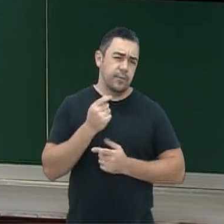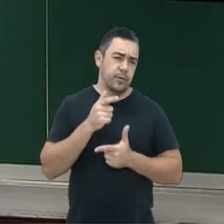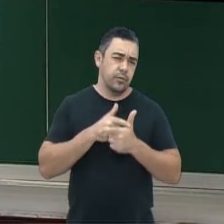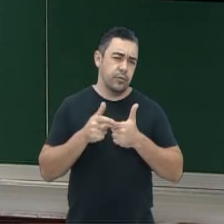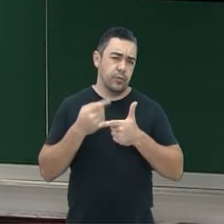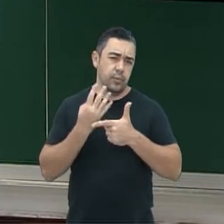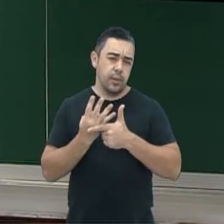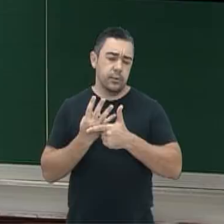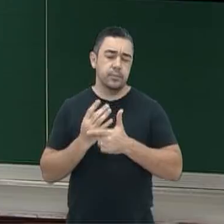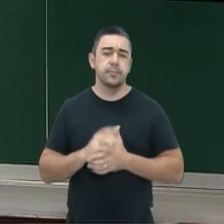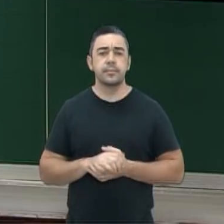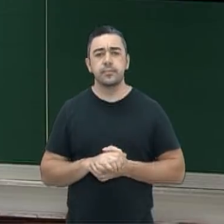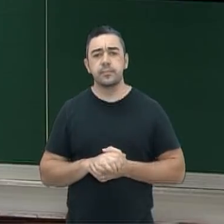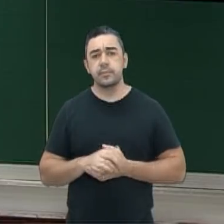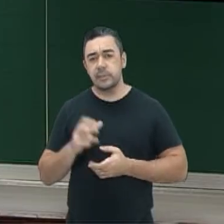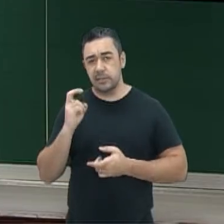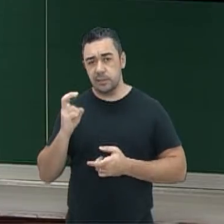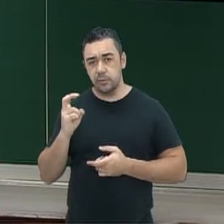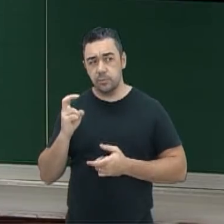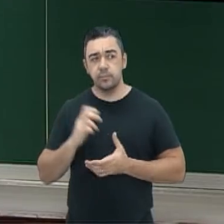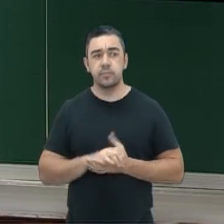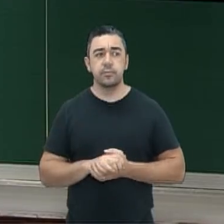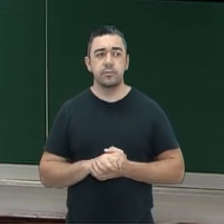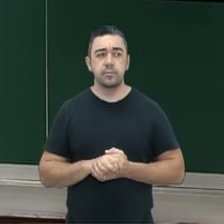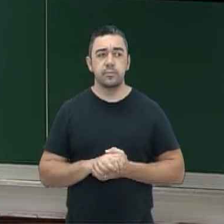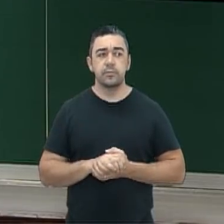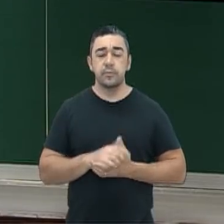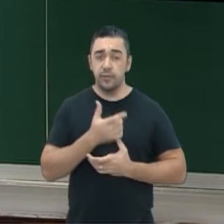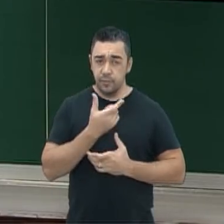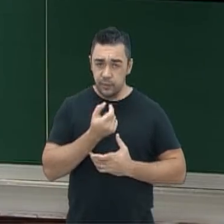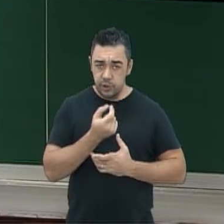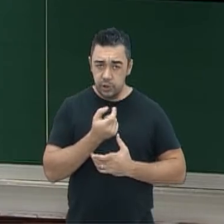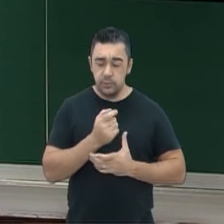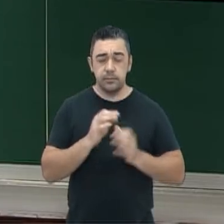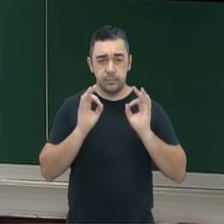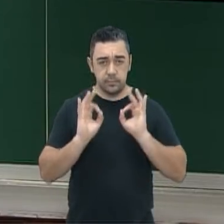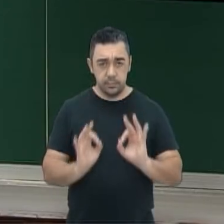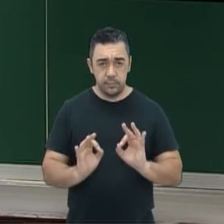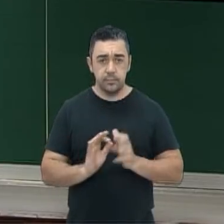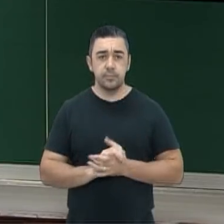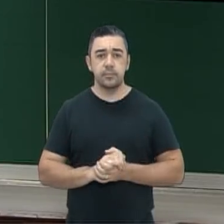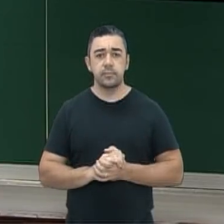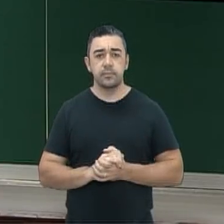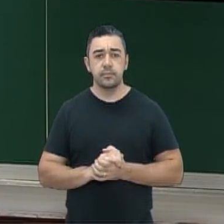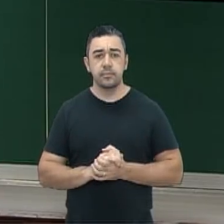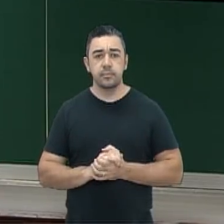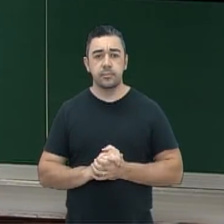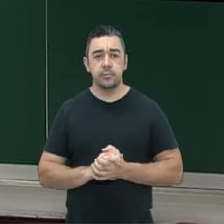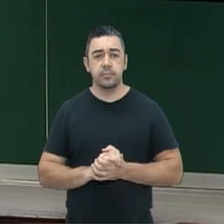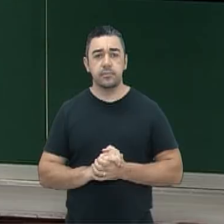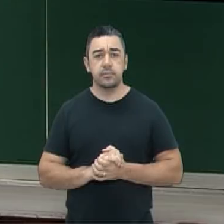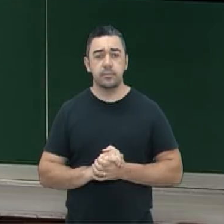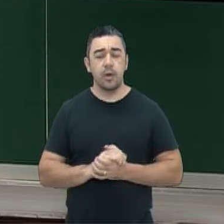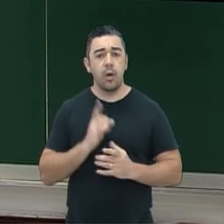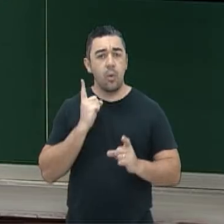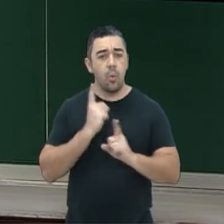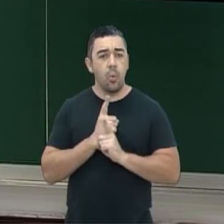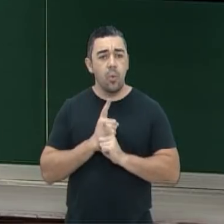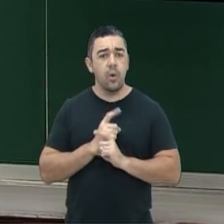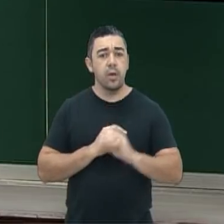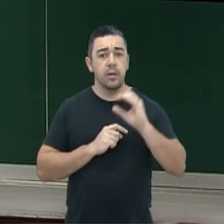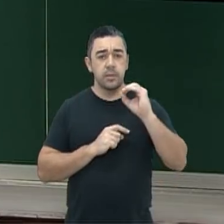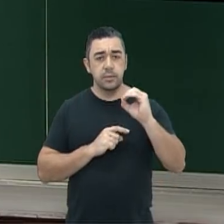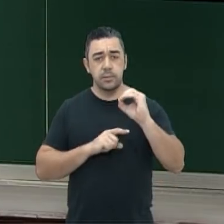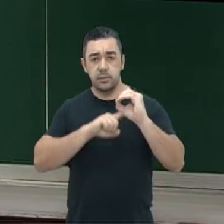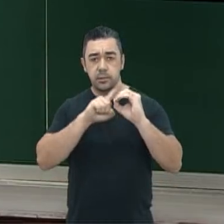4, 5. 5 vezes 4, 20. 20 menos 20, zero. Então,